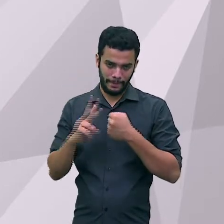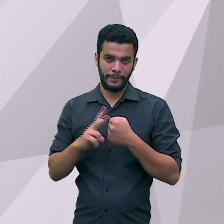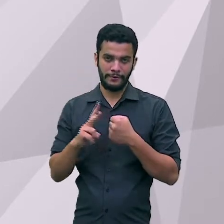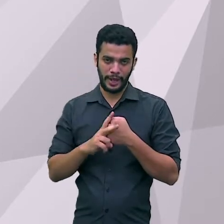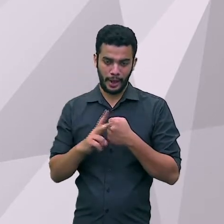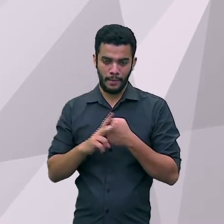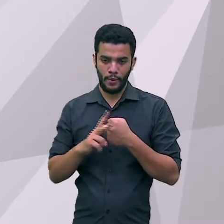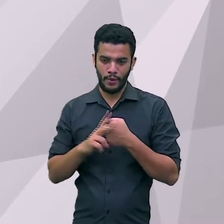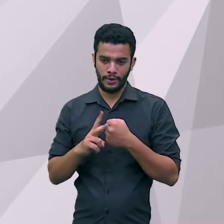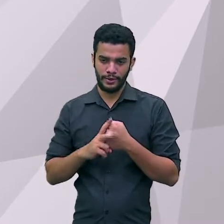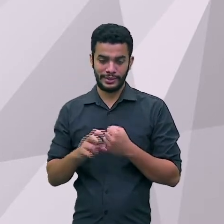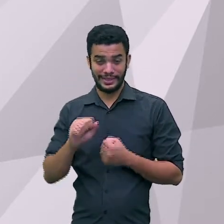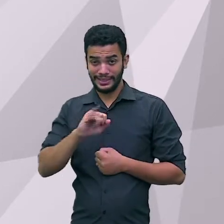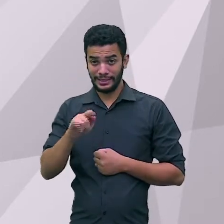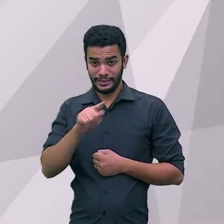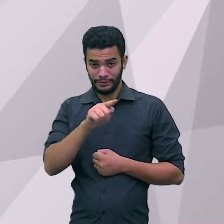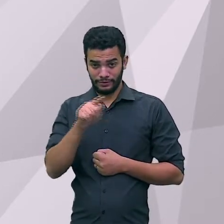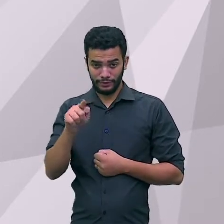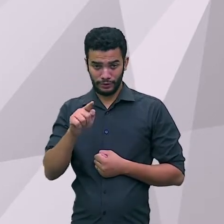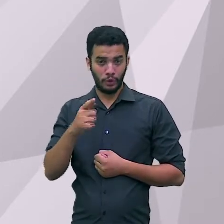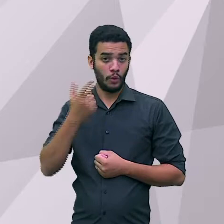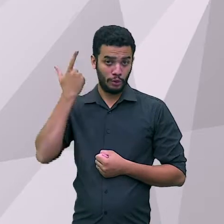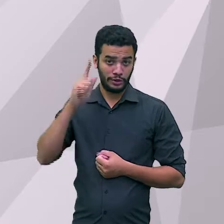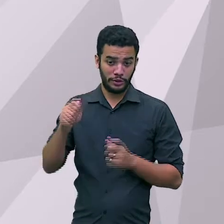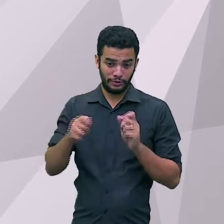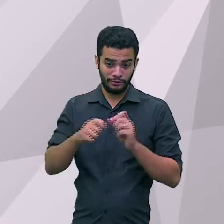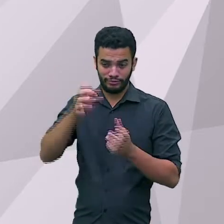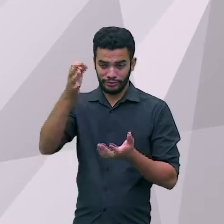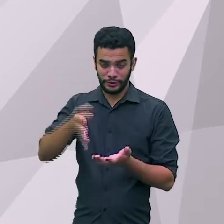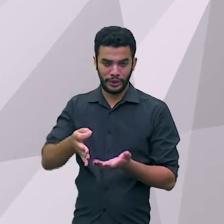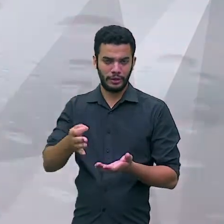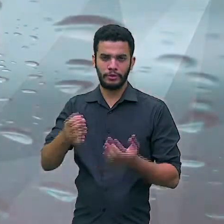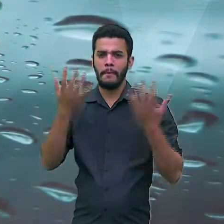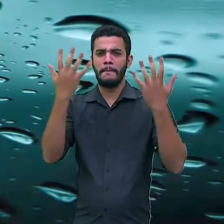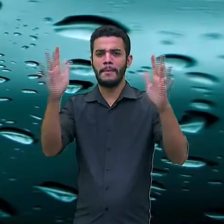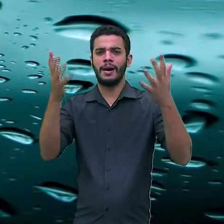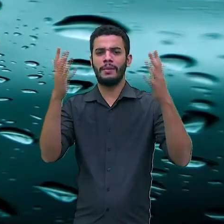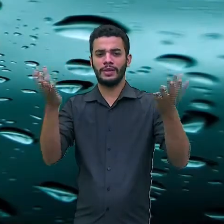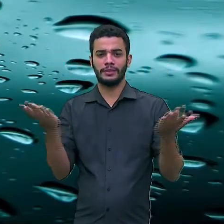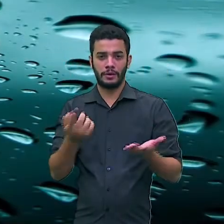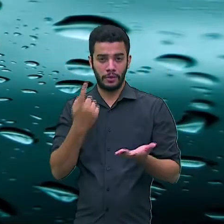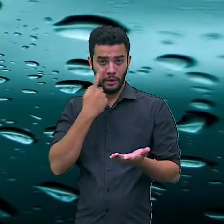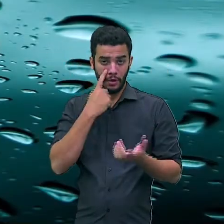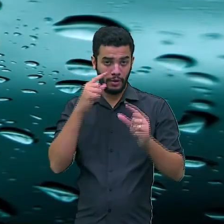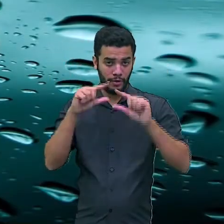você acertou, parabéns. E vamos a mais uma atividade.